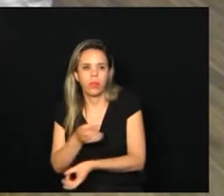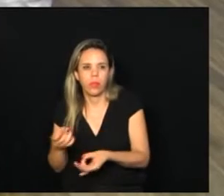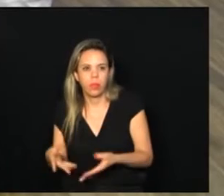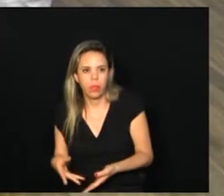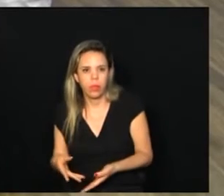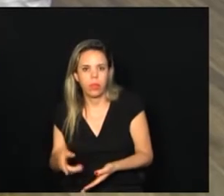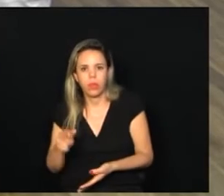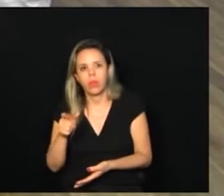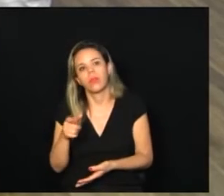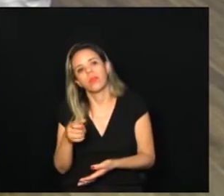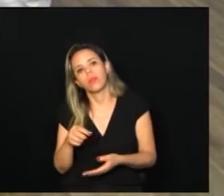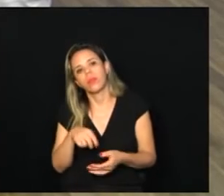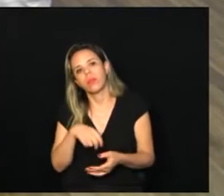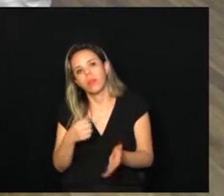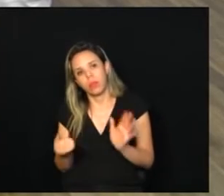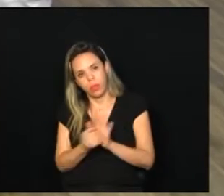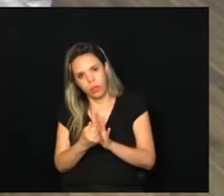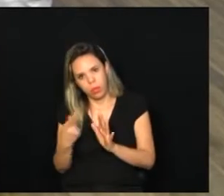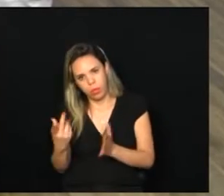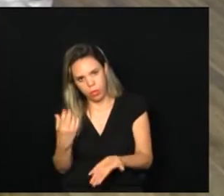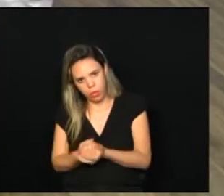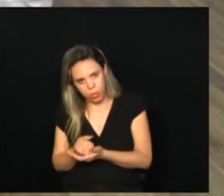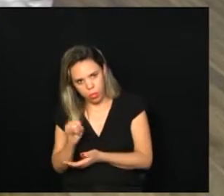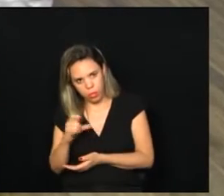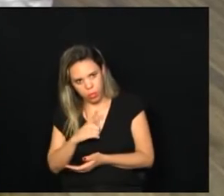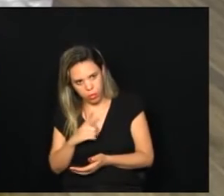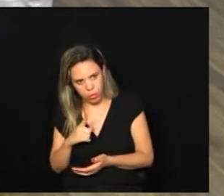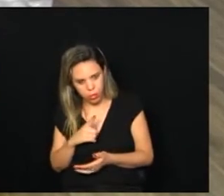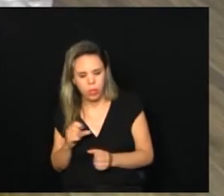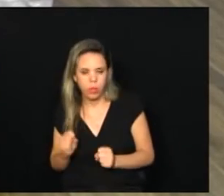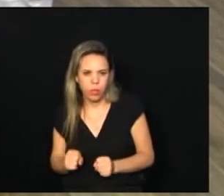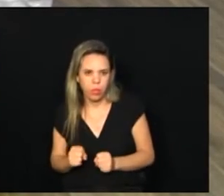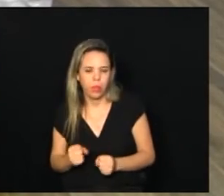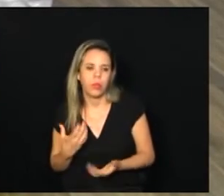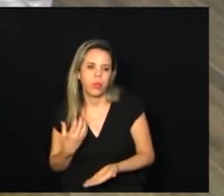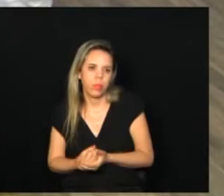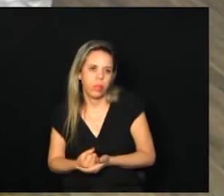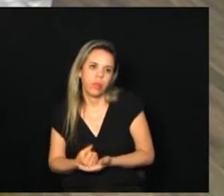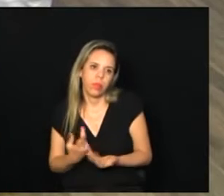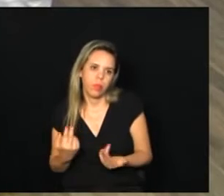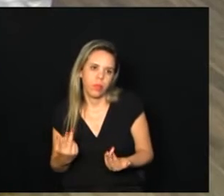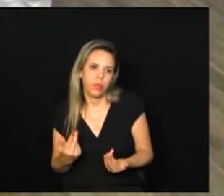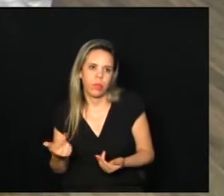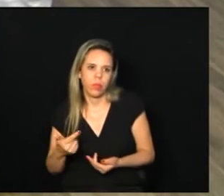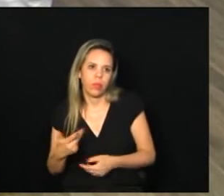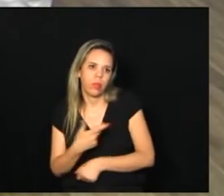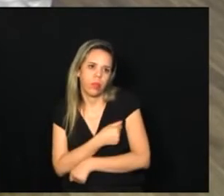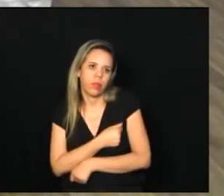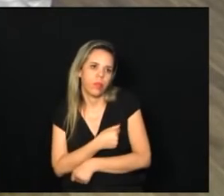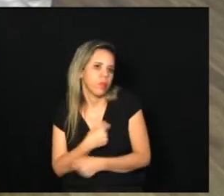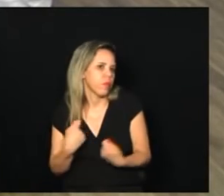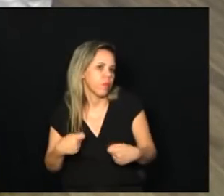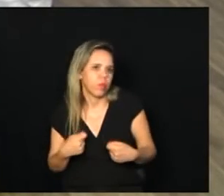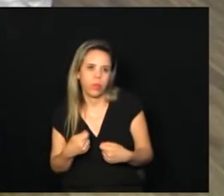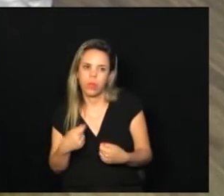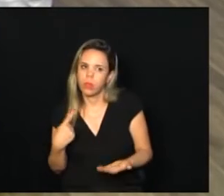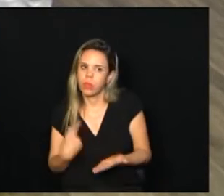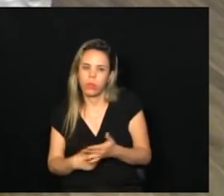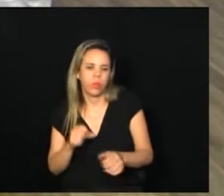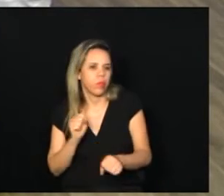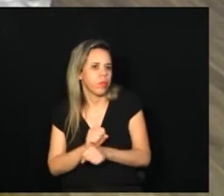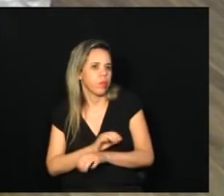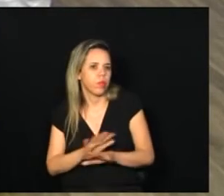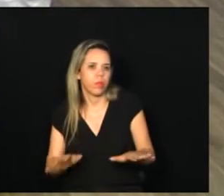do imunizante que ela recebeu. Se tiver, você já pode receber, então, esta segunda dose. Não precisa esperar